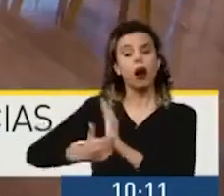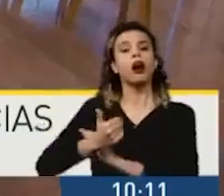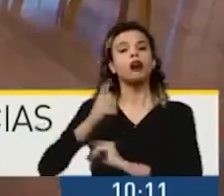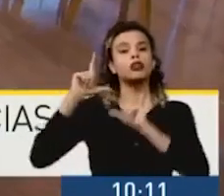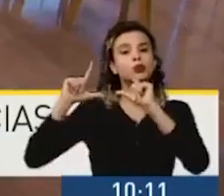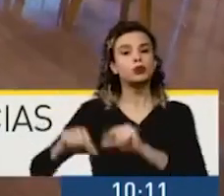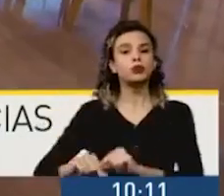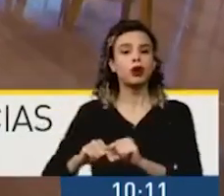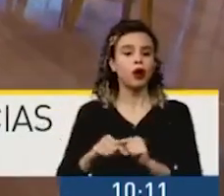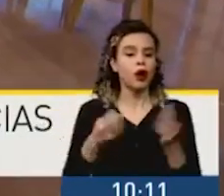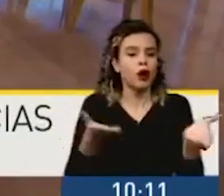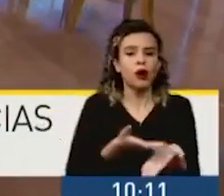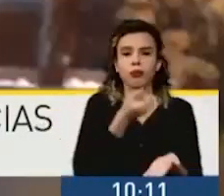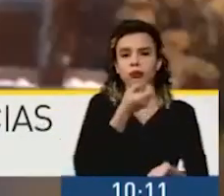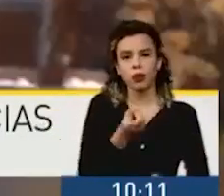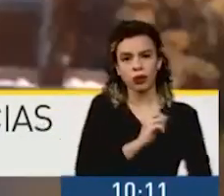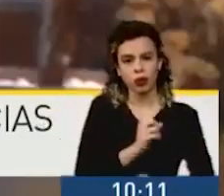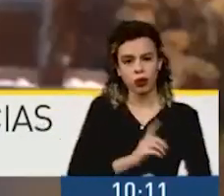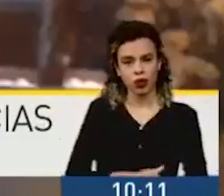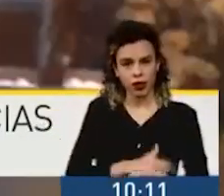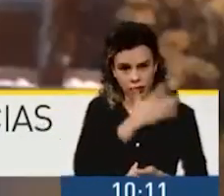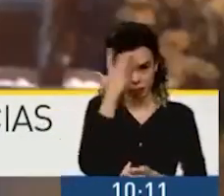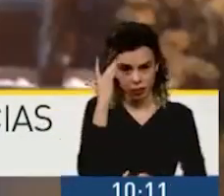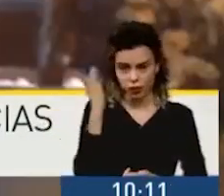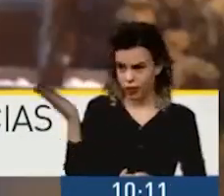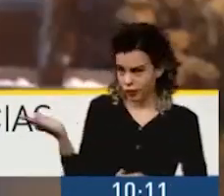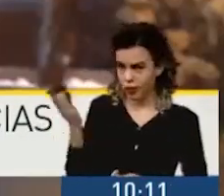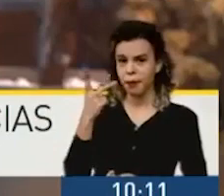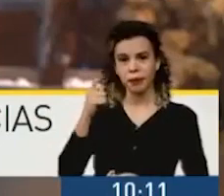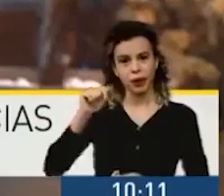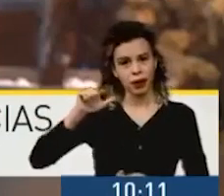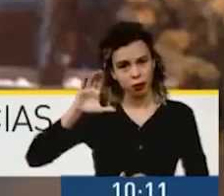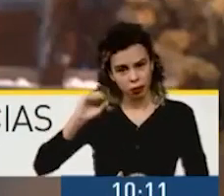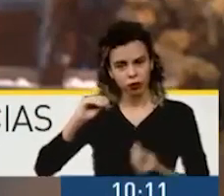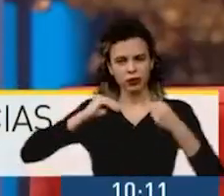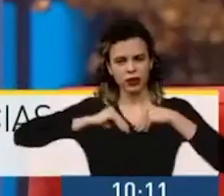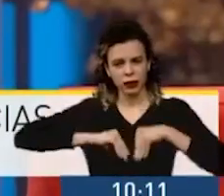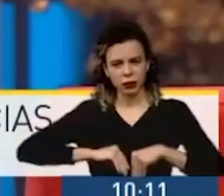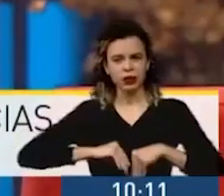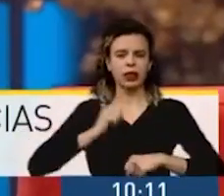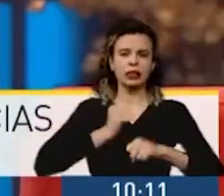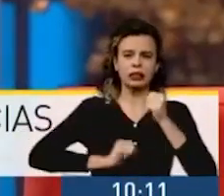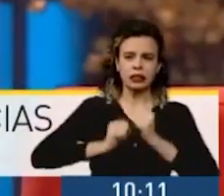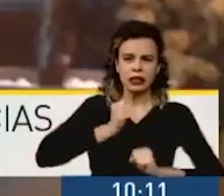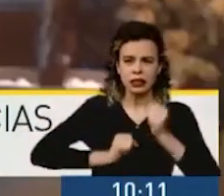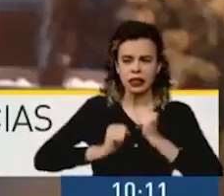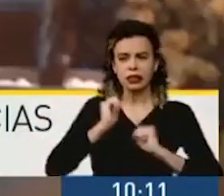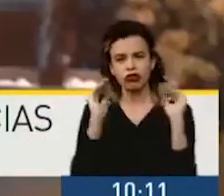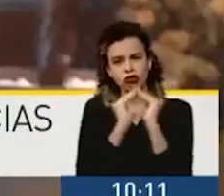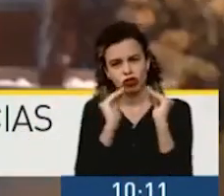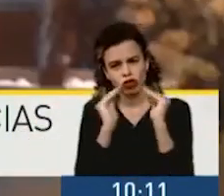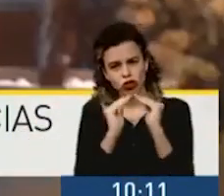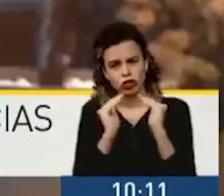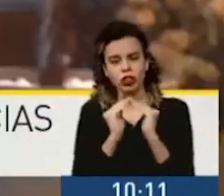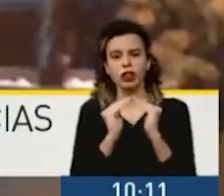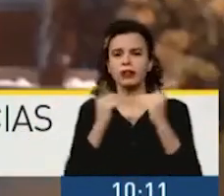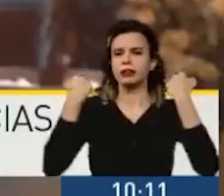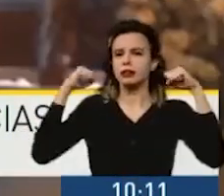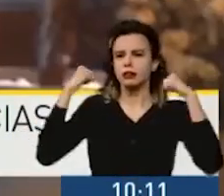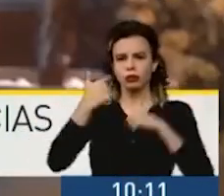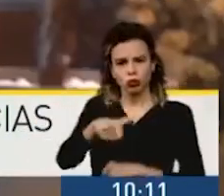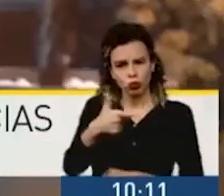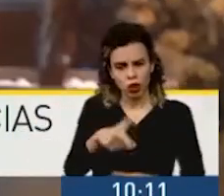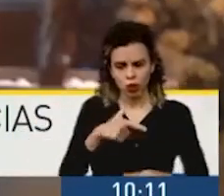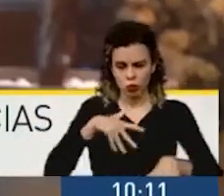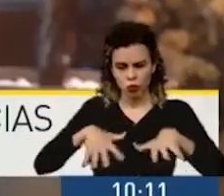já não era bom, né? As pessoas estão, como disse o Dr. Pablo, né, deprimidas, com crise de ansiedade em casa, falta de exercício físico,